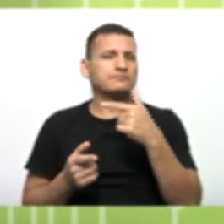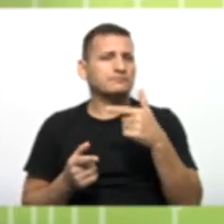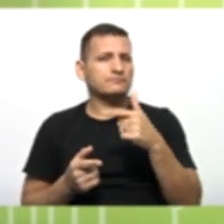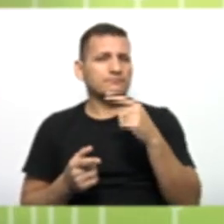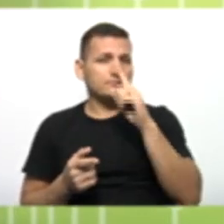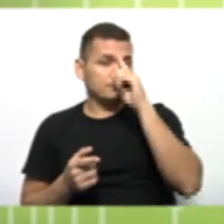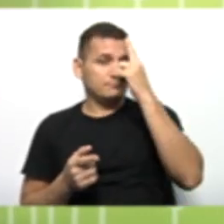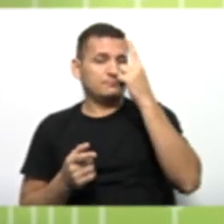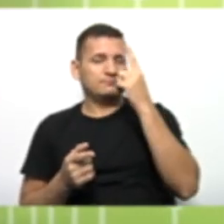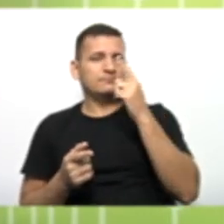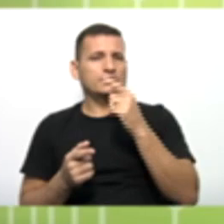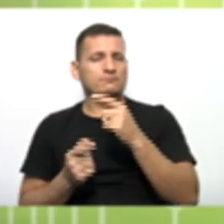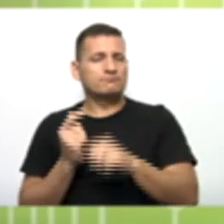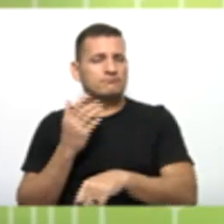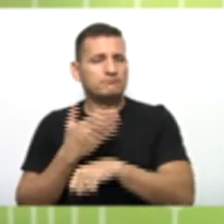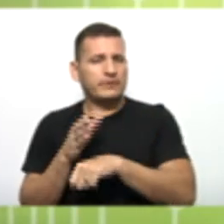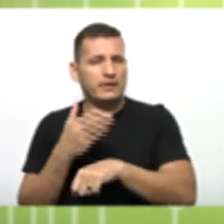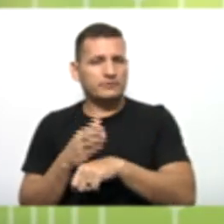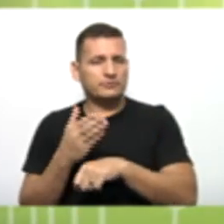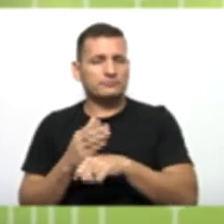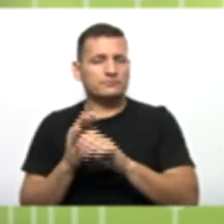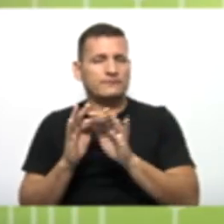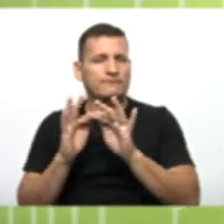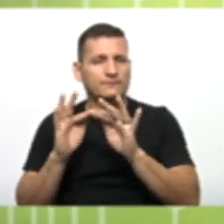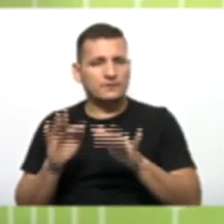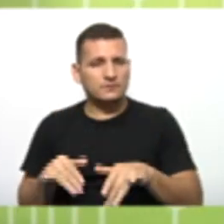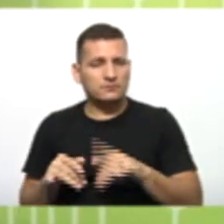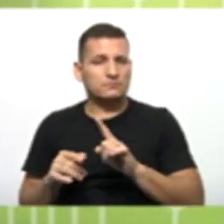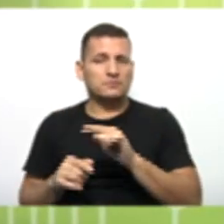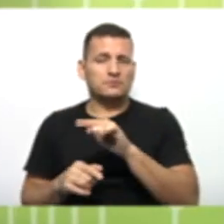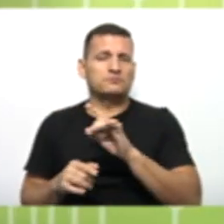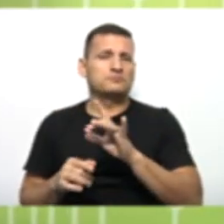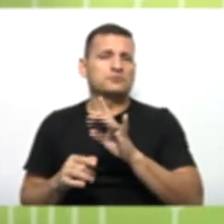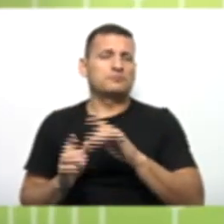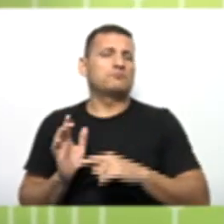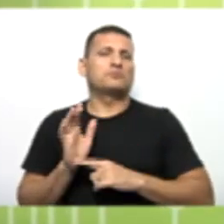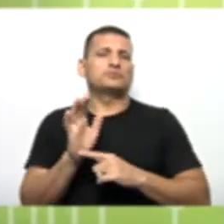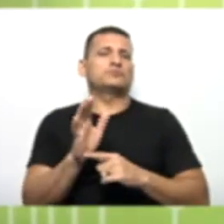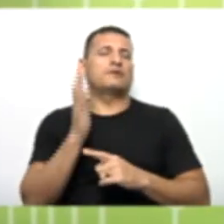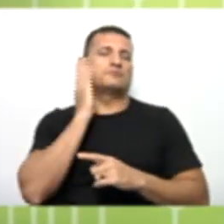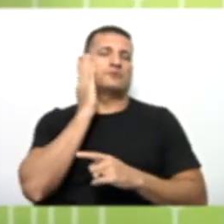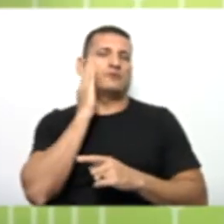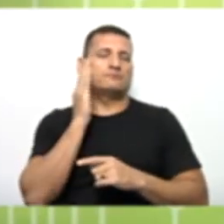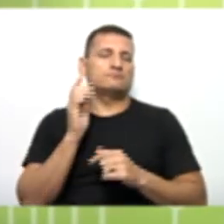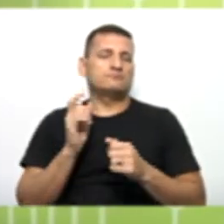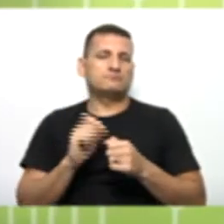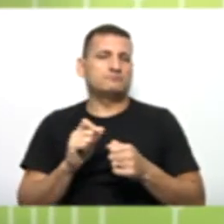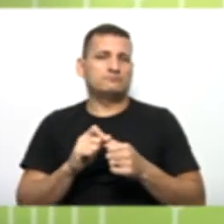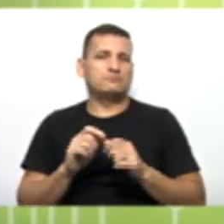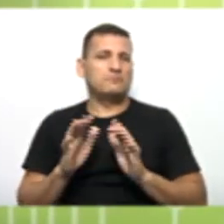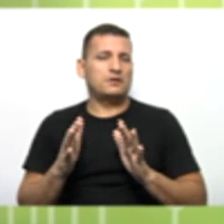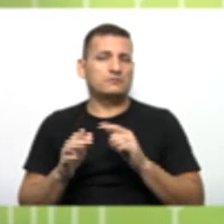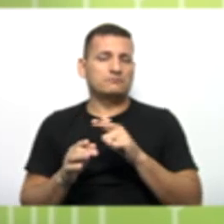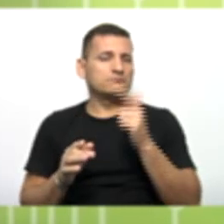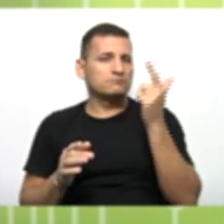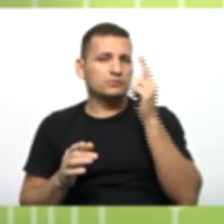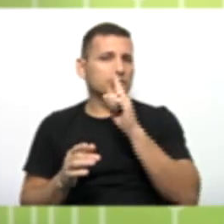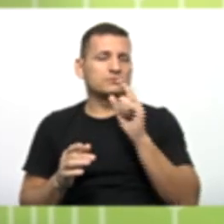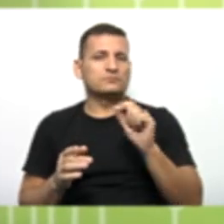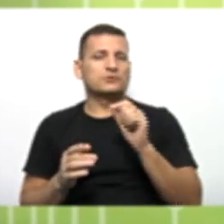essa ideia, ele só faz mesmo para mostrar que sabe fazer, mas não consegue